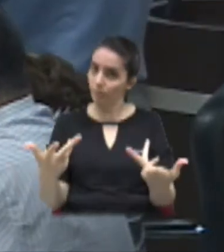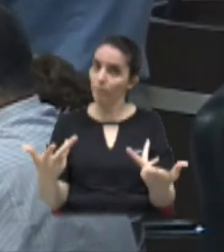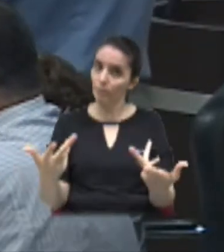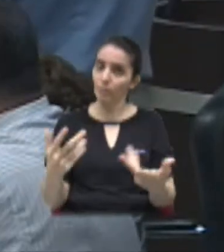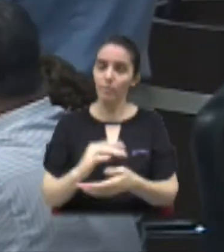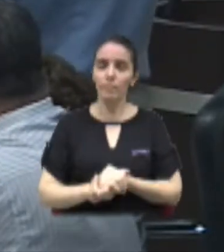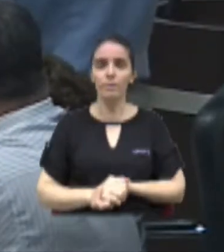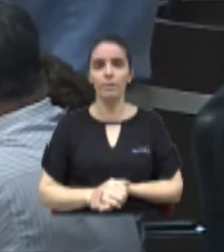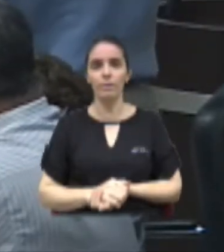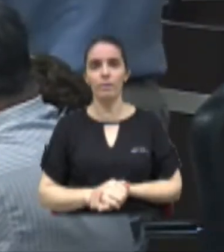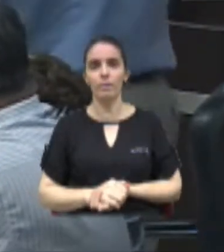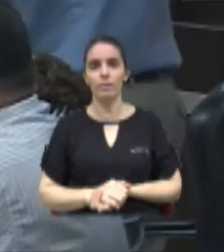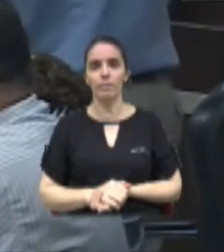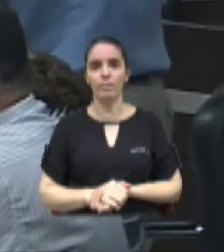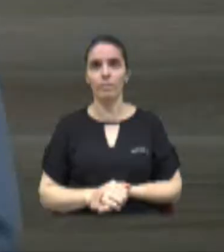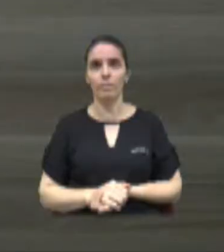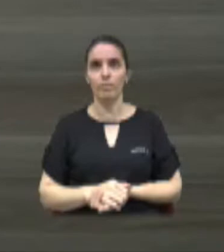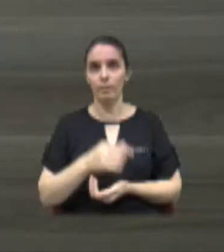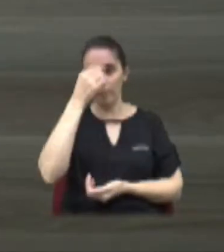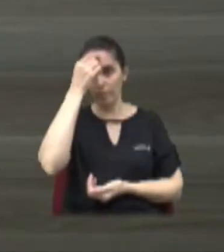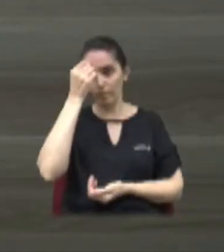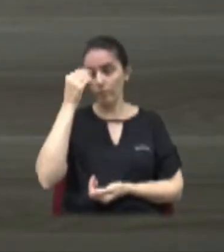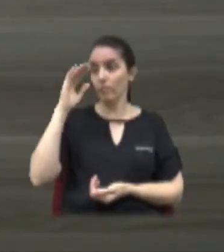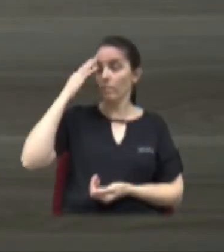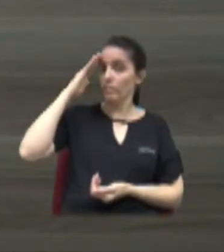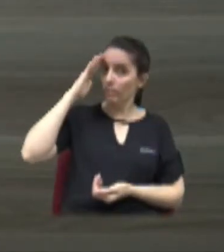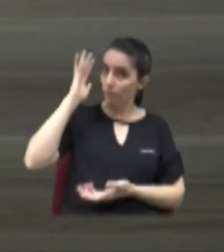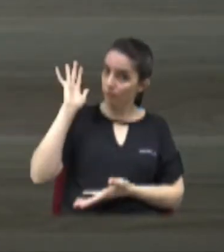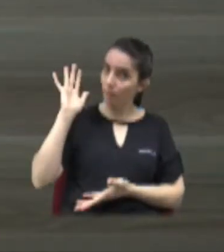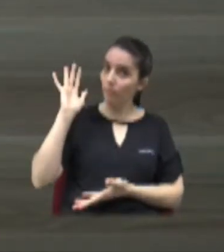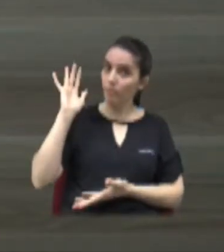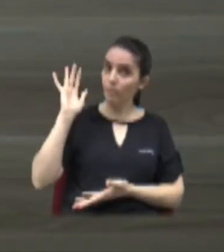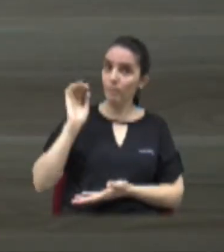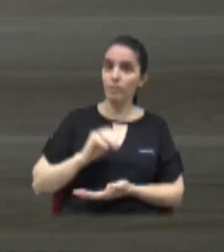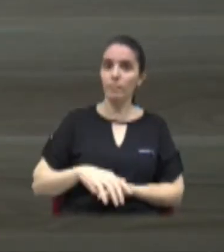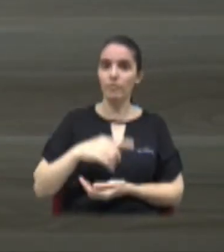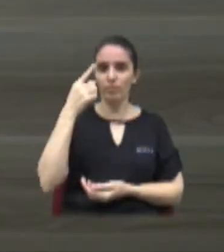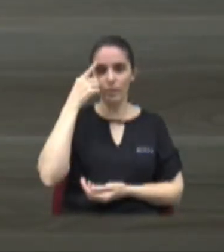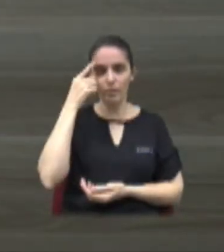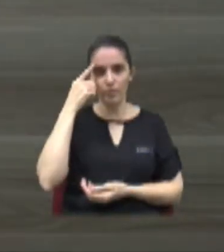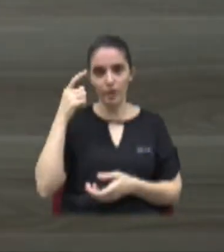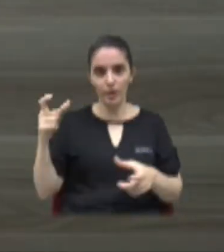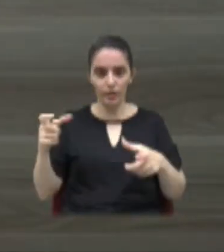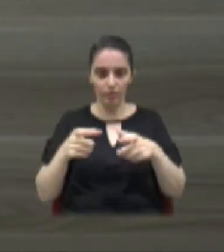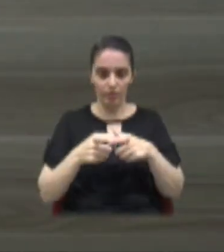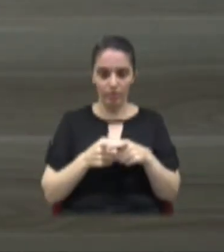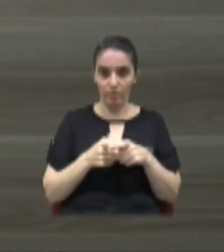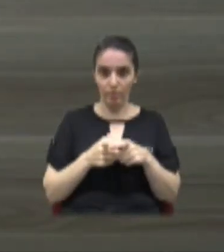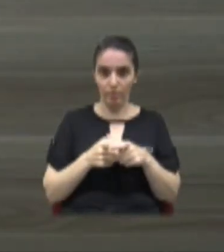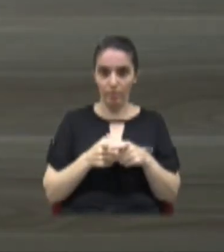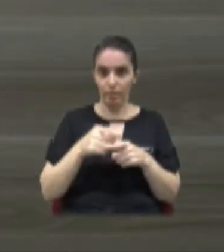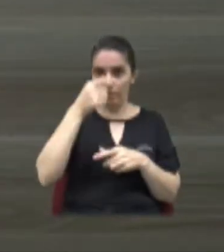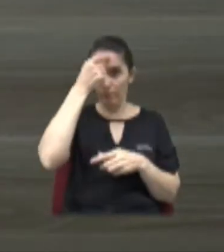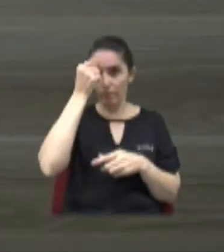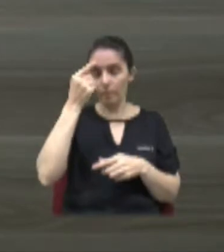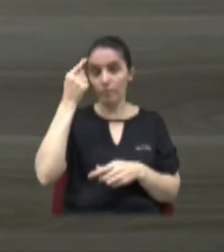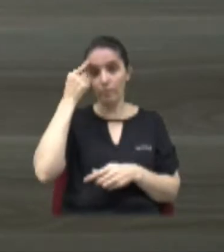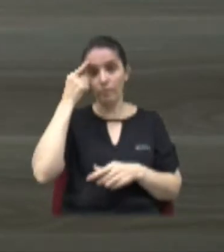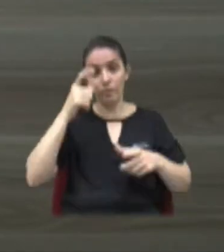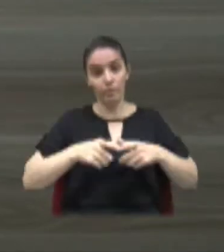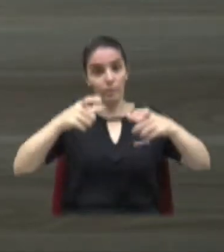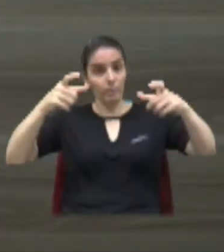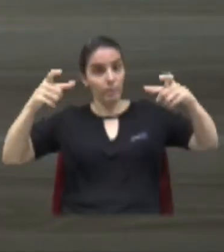feito junto ao banco, eu não vejo isso como negativo. Eu sei que nós devemos colocar como prioridade